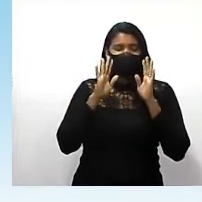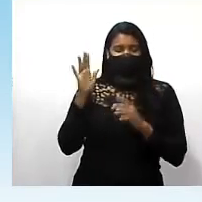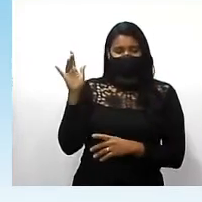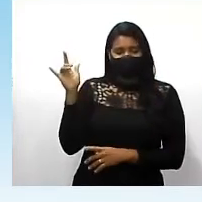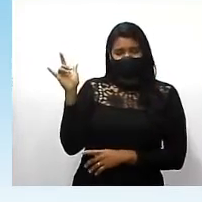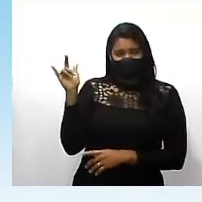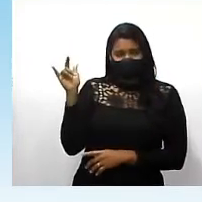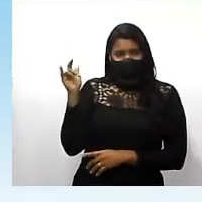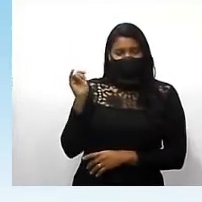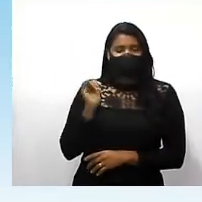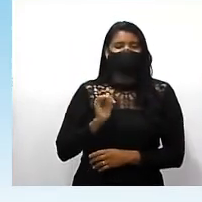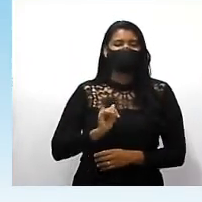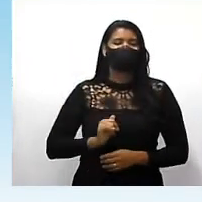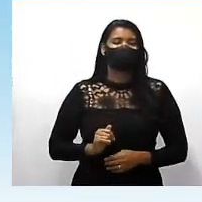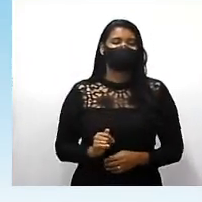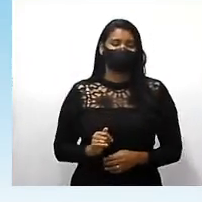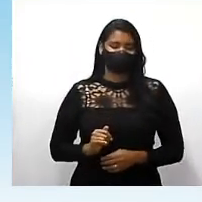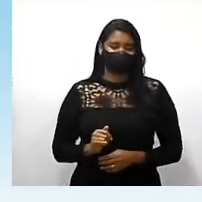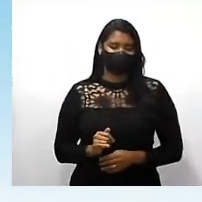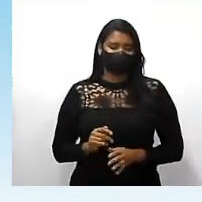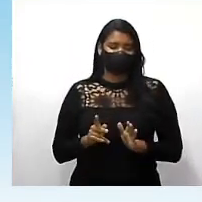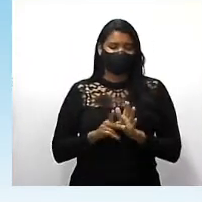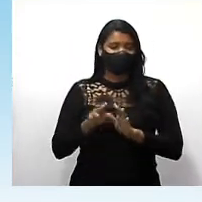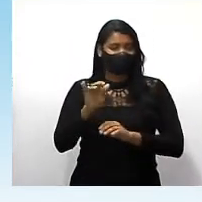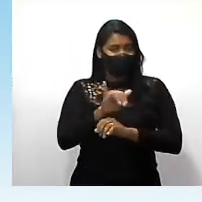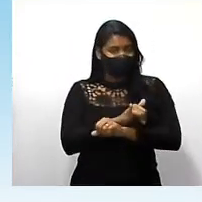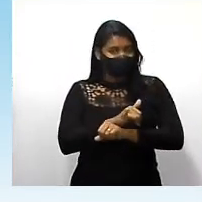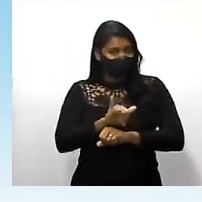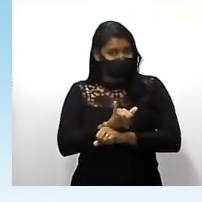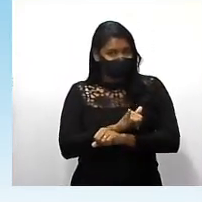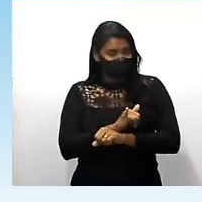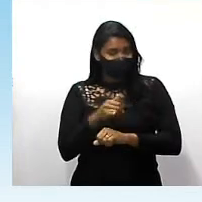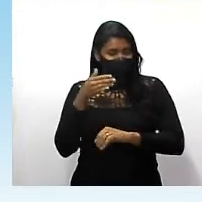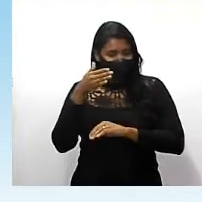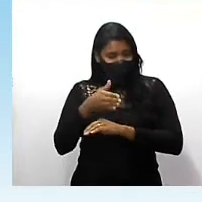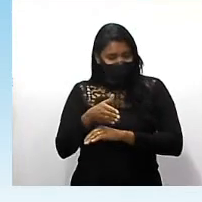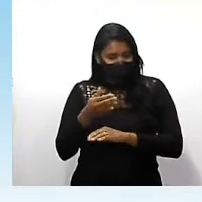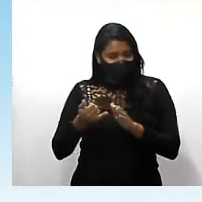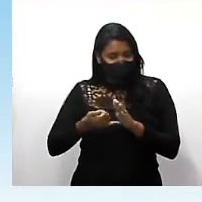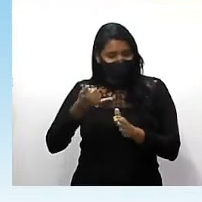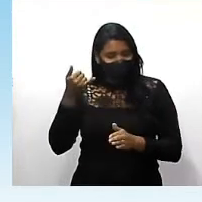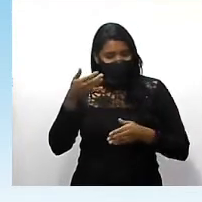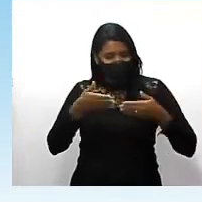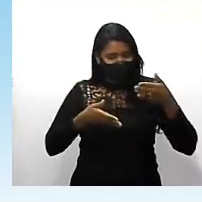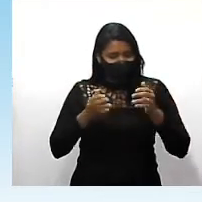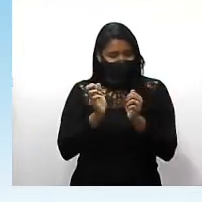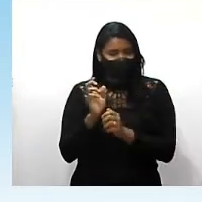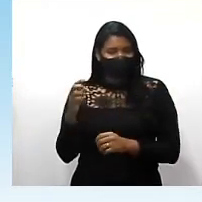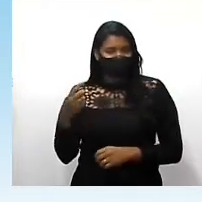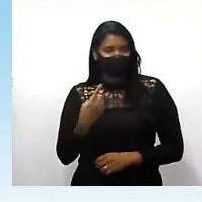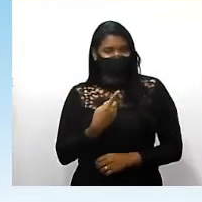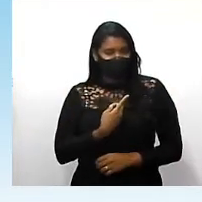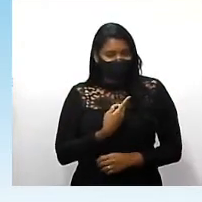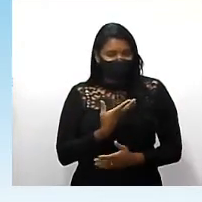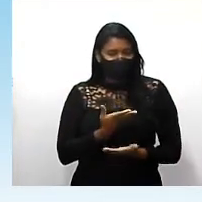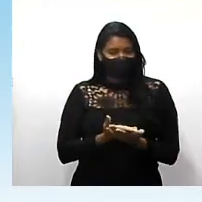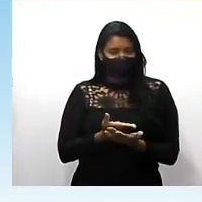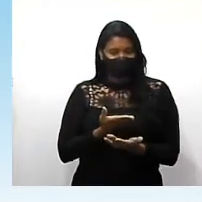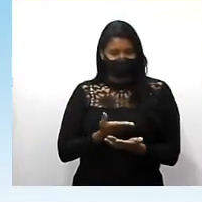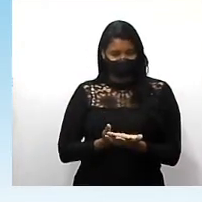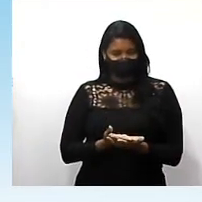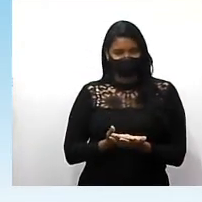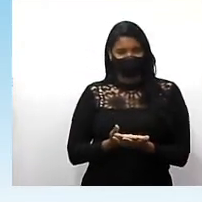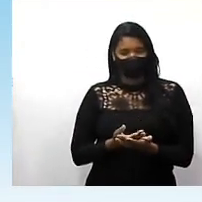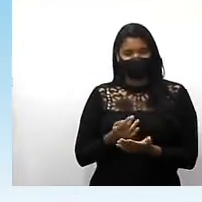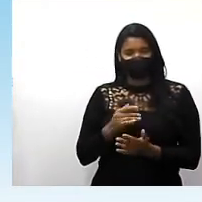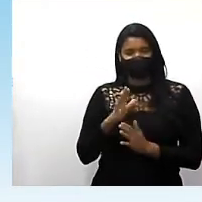no Instagram ou no próprio YouTube, você precisa ir lá e participar junto conosco desse momento de